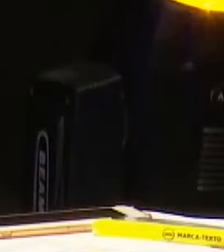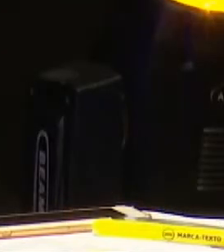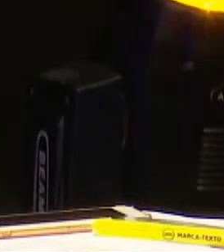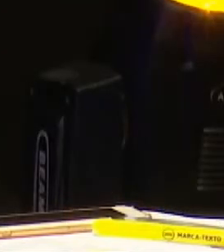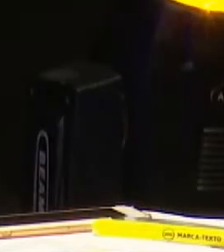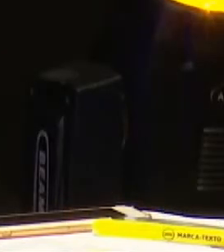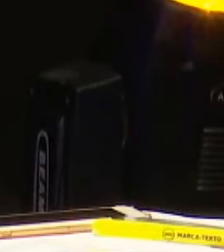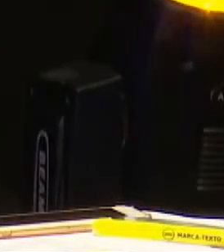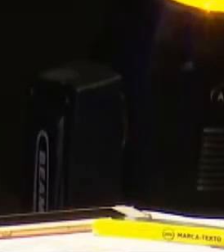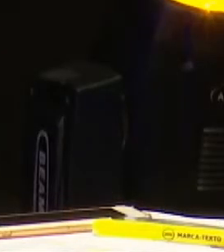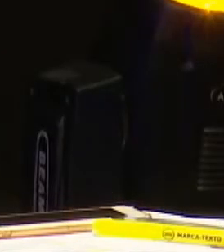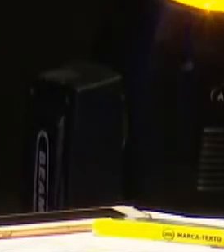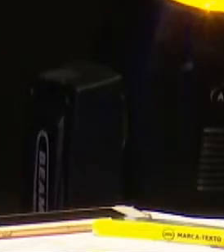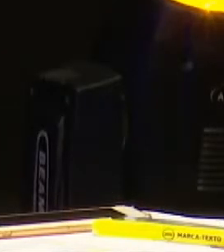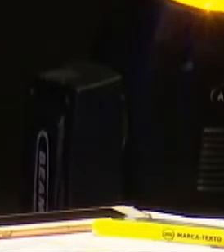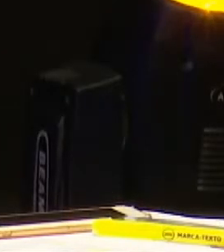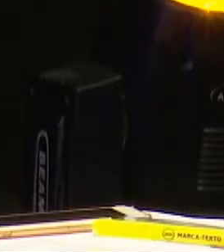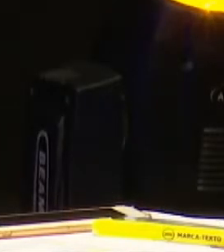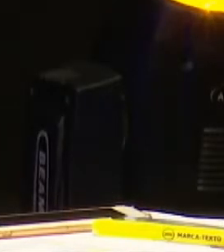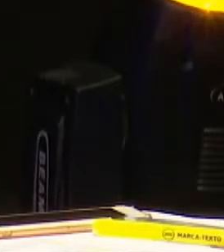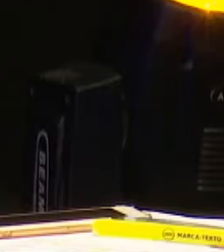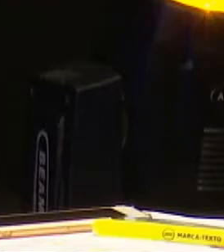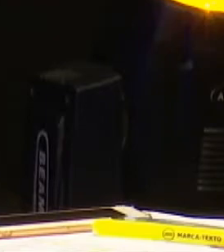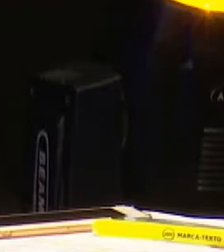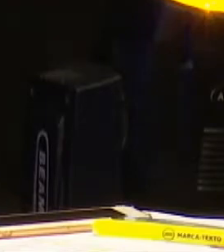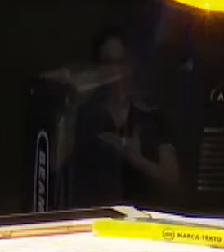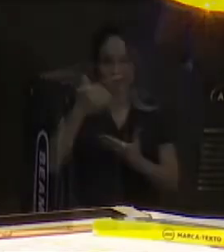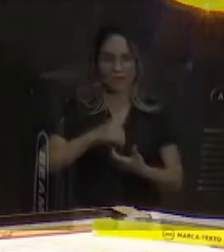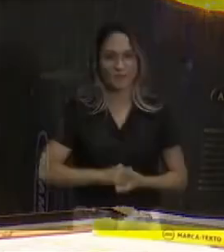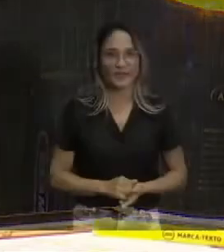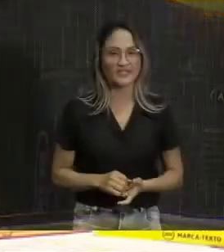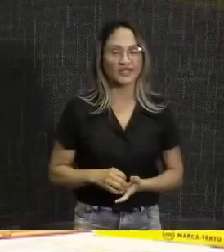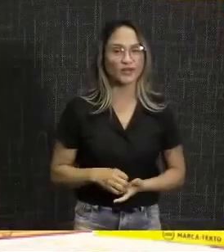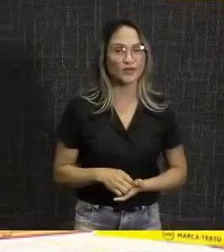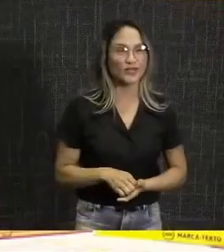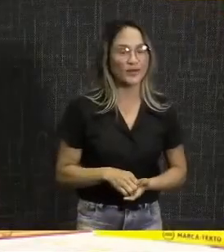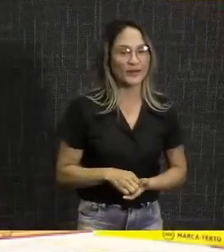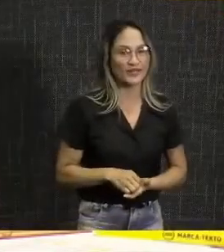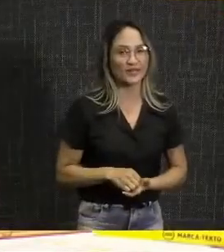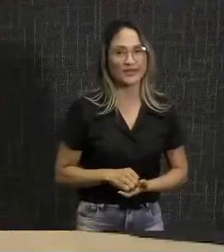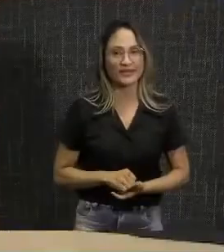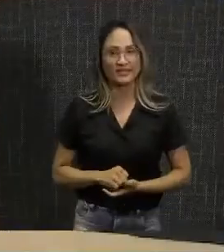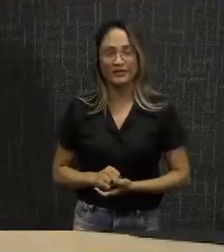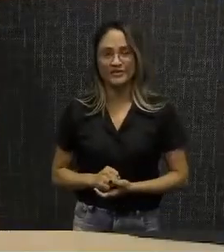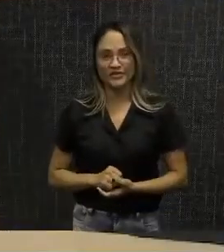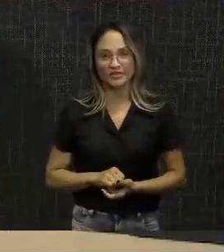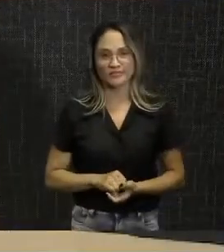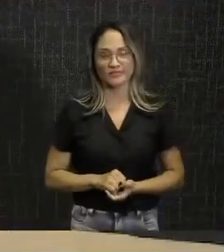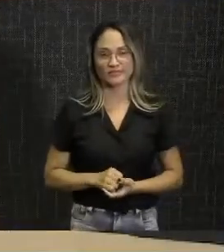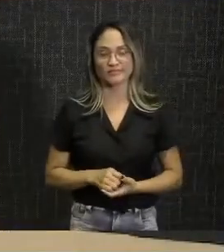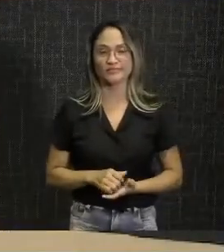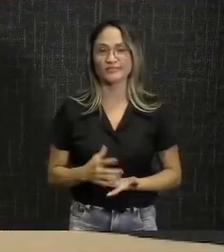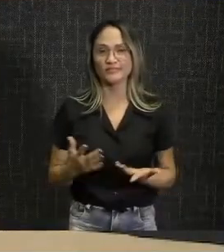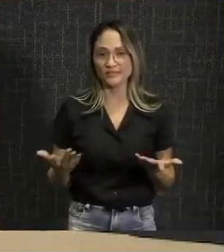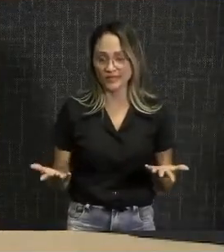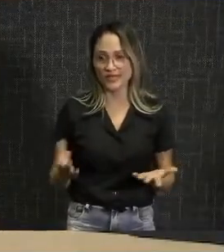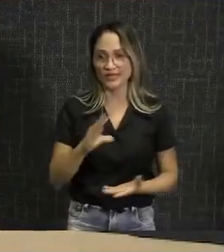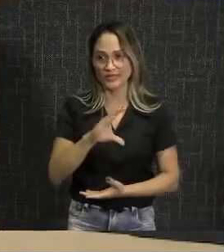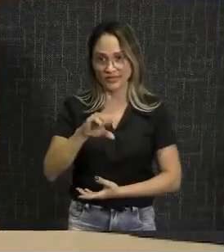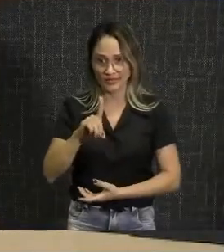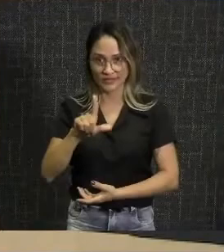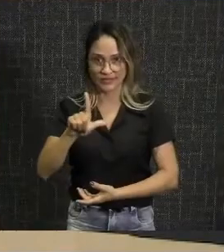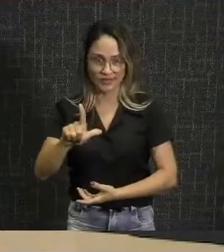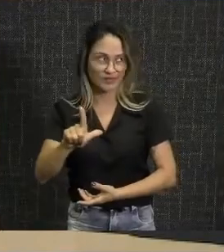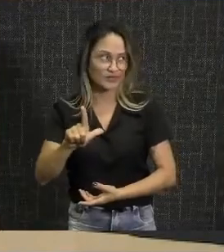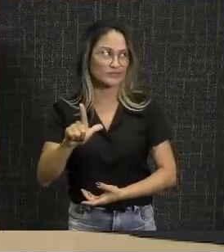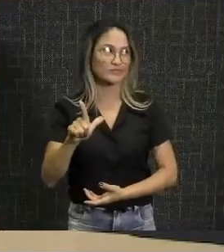Santa Catarina, muito obrigada. É bom sem barreiras por isso, né, gente? Geograficamente, a gente vai longe. CDL de Água